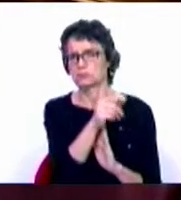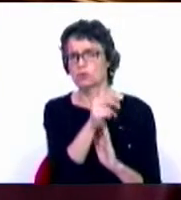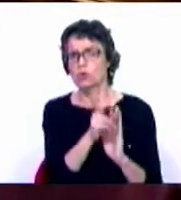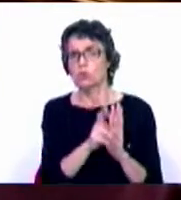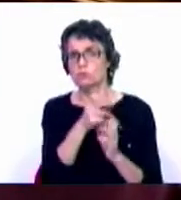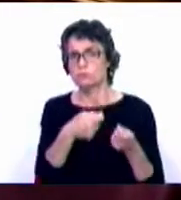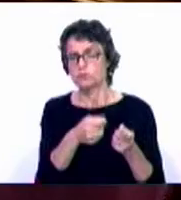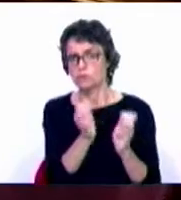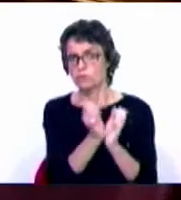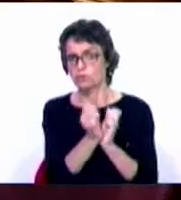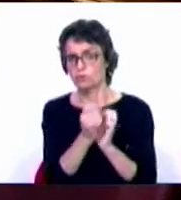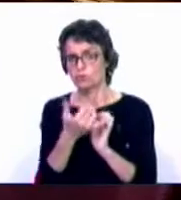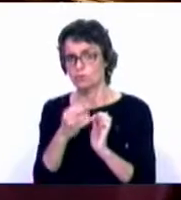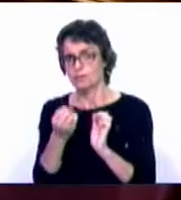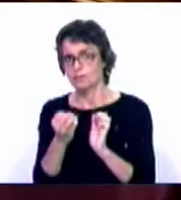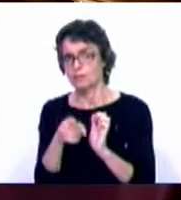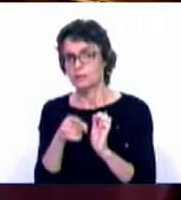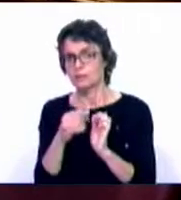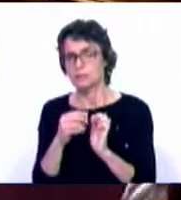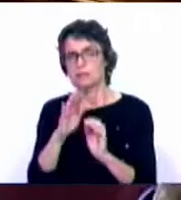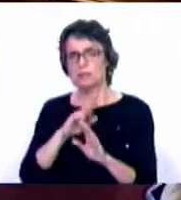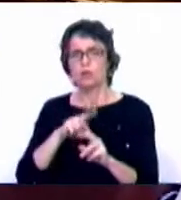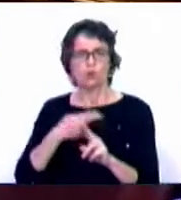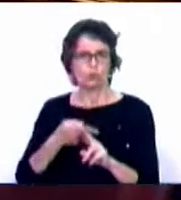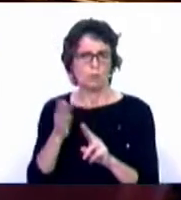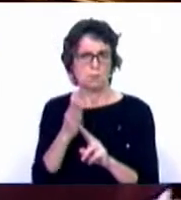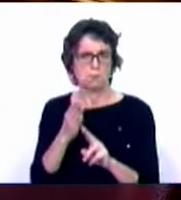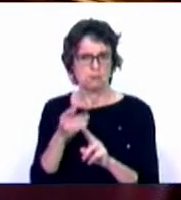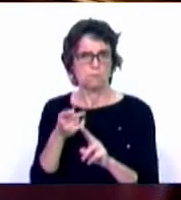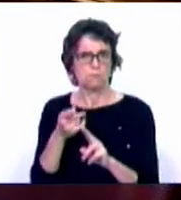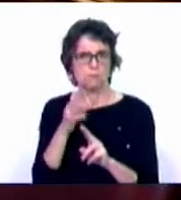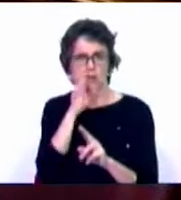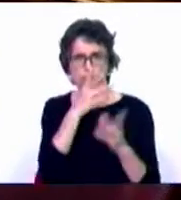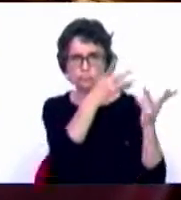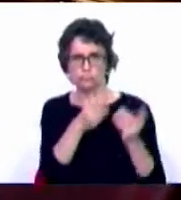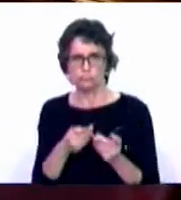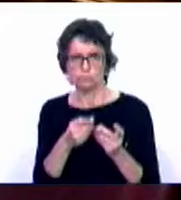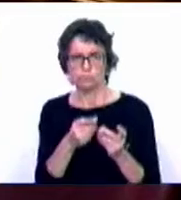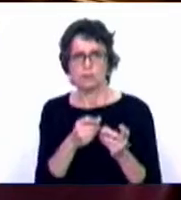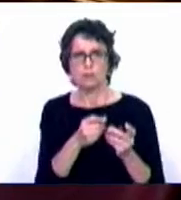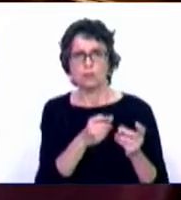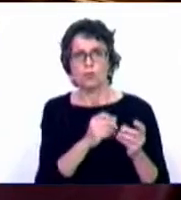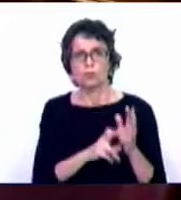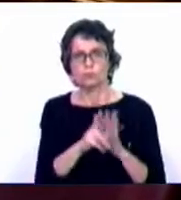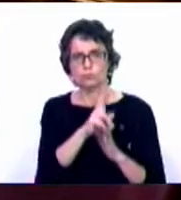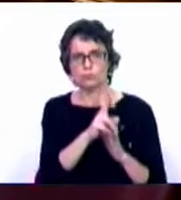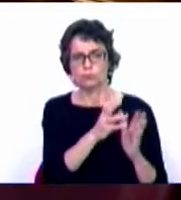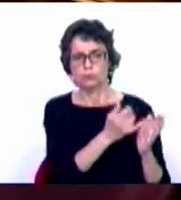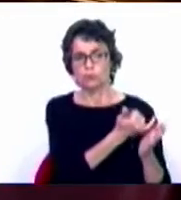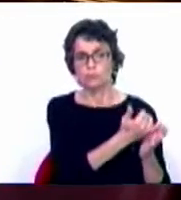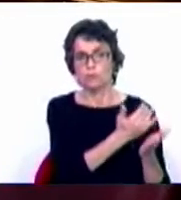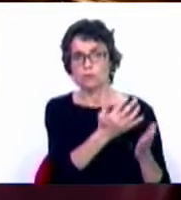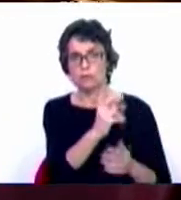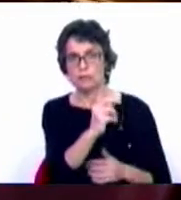despesa da Segurança Social em 2020 é quase o dobro. É quase o dobro da soma do crescimento da despesa da Segurança Social nos anos de